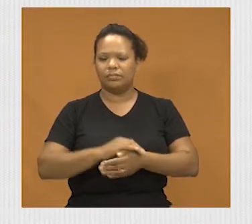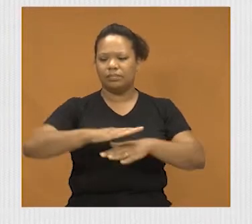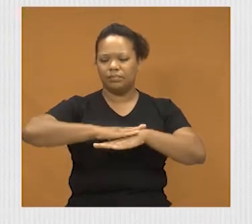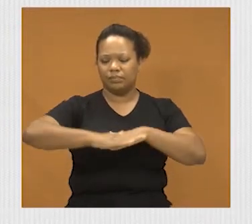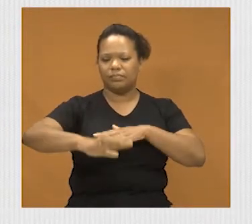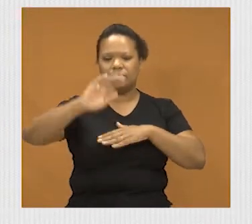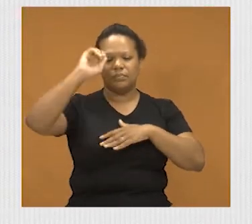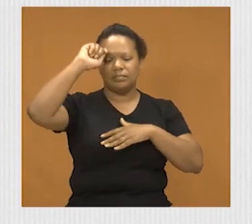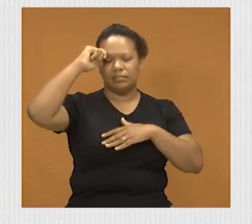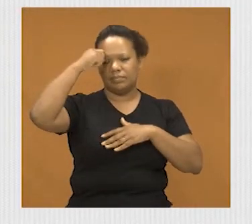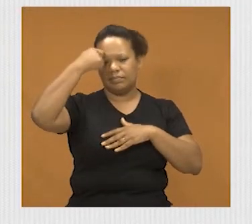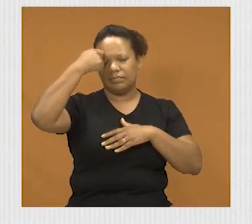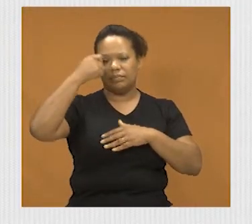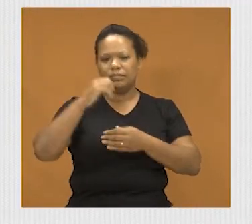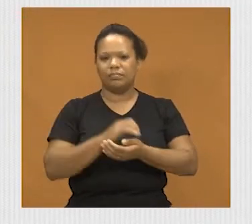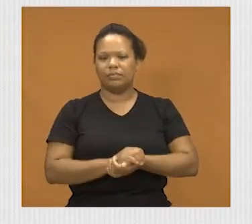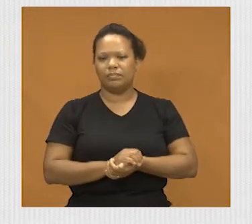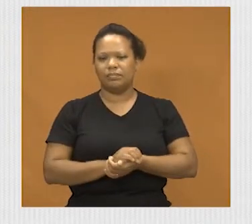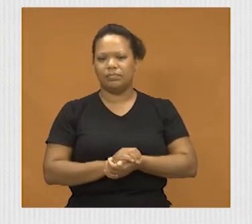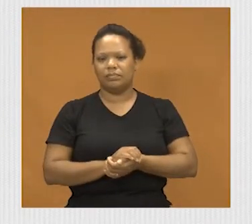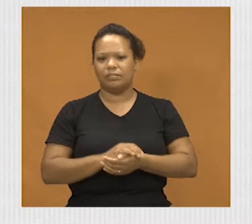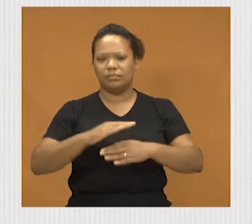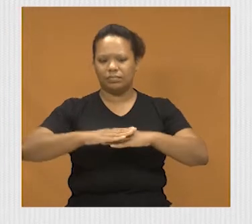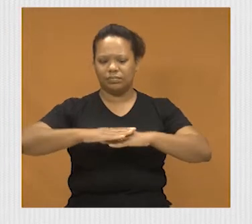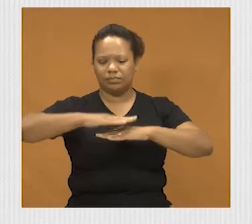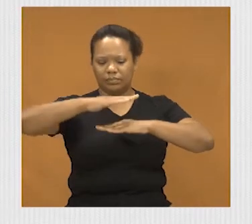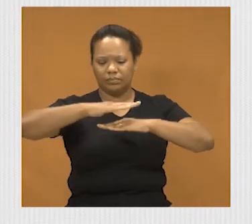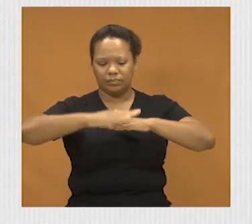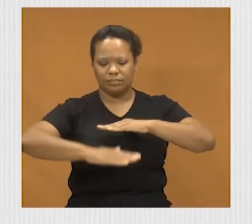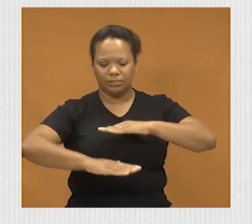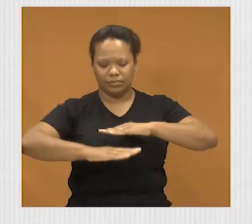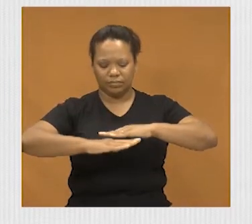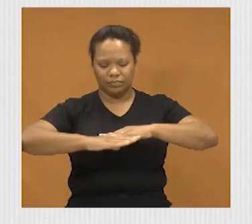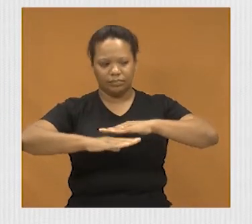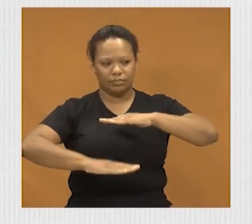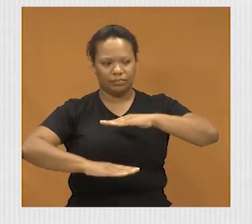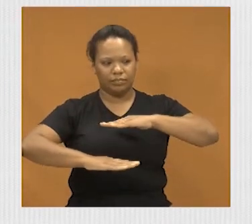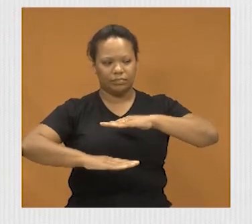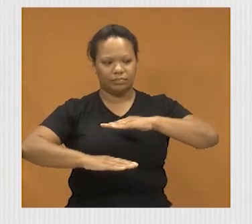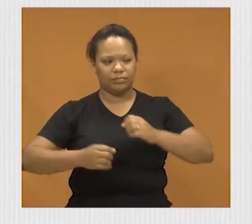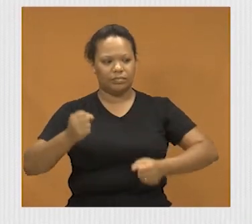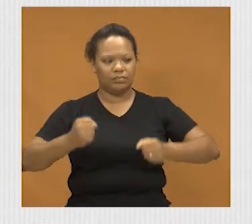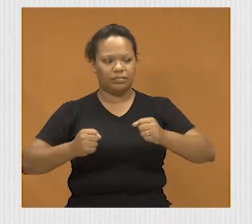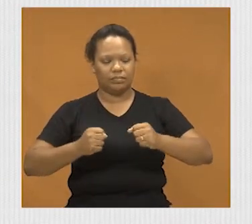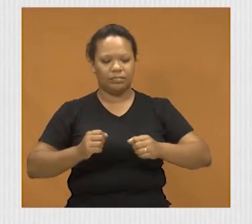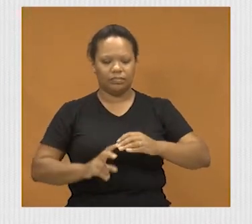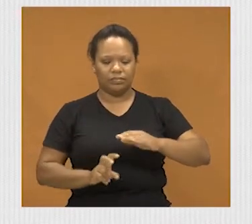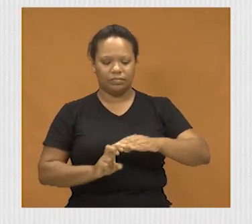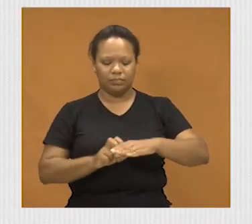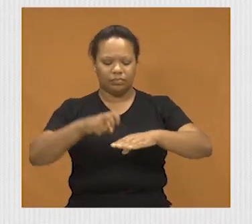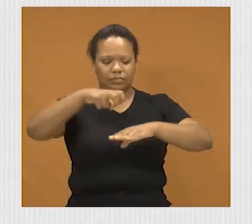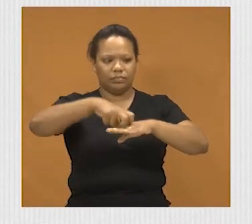asfalto, porque o degrau estava muito alto nesse ponto, para que os carros conseguissem subir a